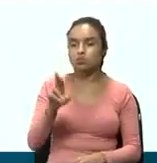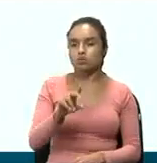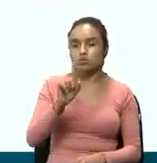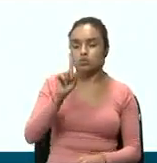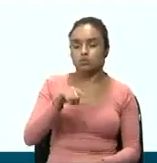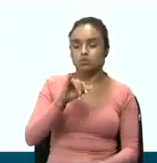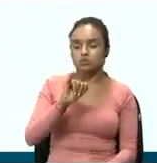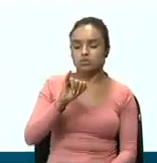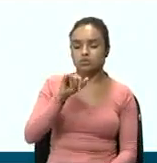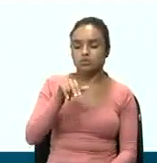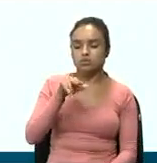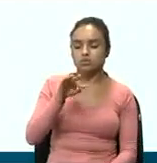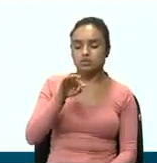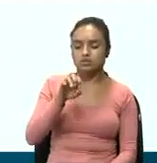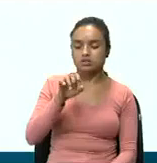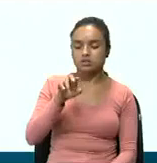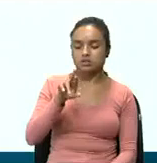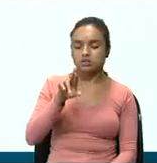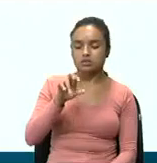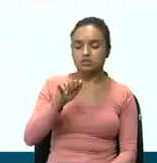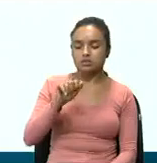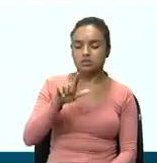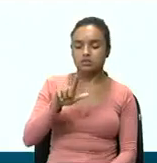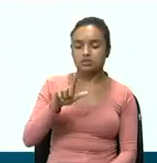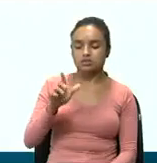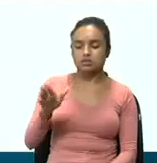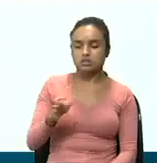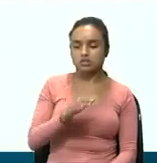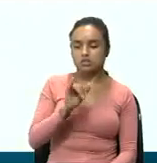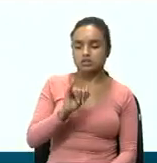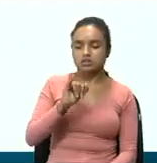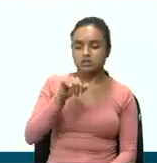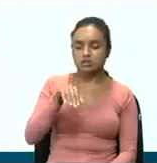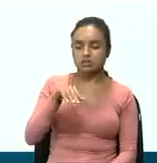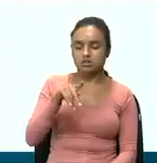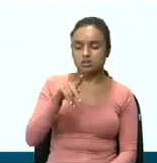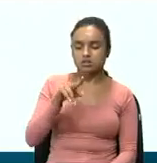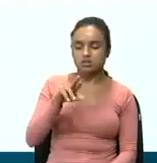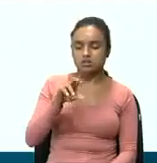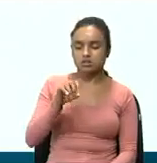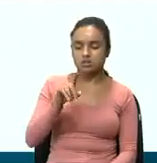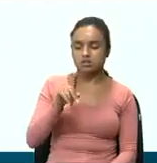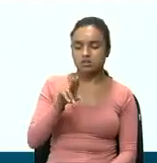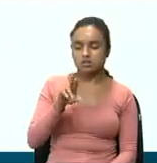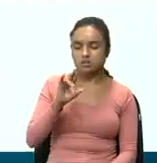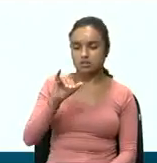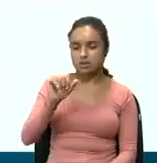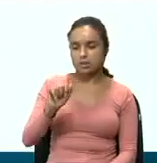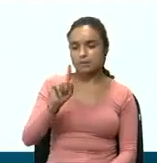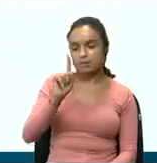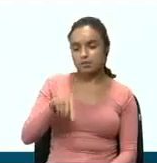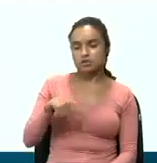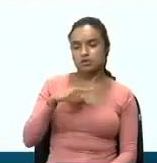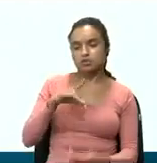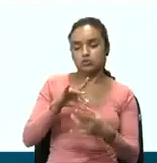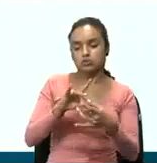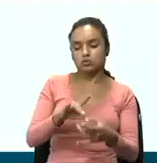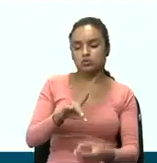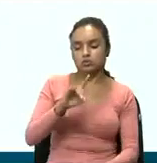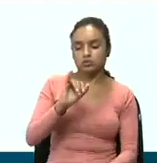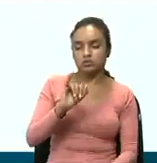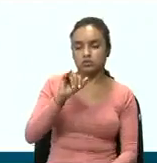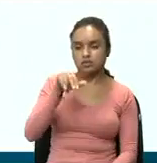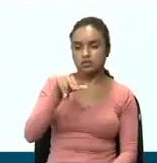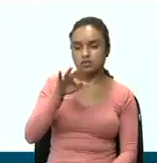a integral imprópria. Então, nós vamos ter aqui limite de t, aqui no caso tendendo ao infinito, de